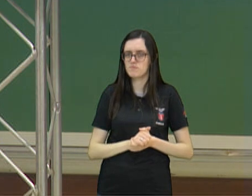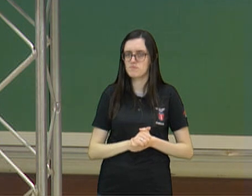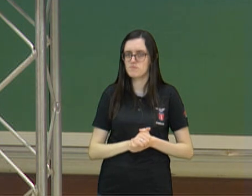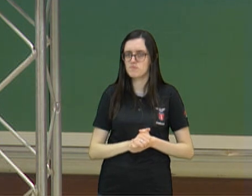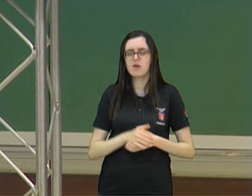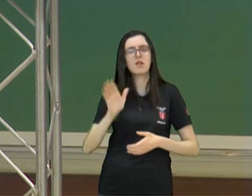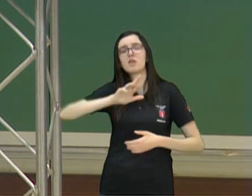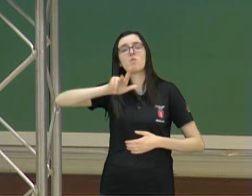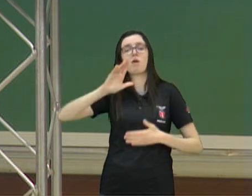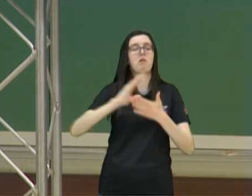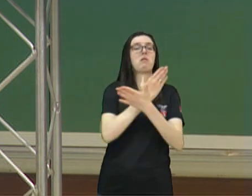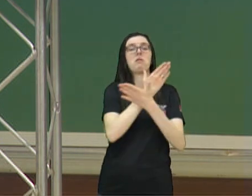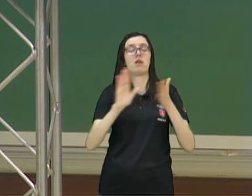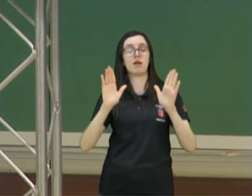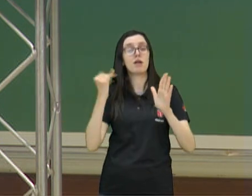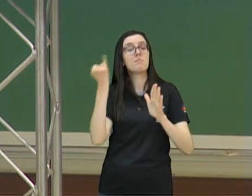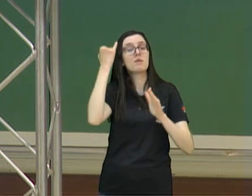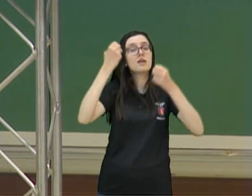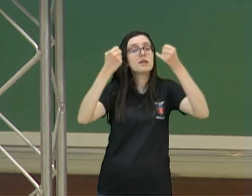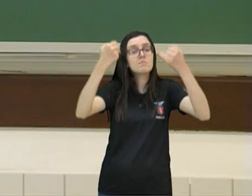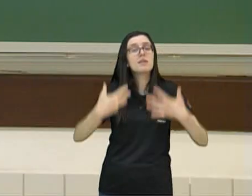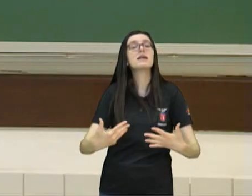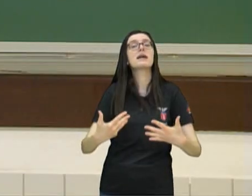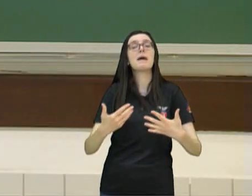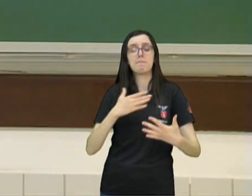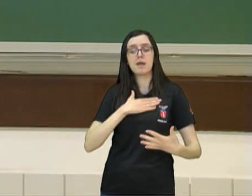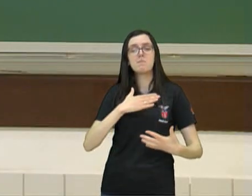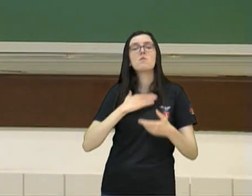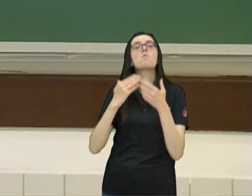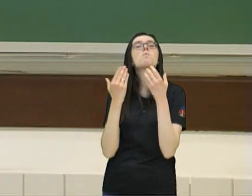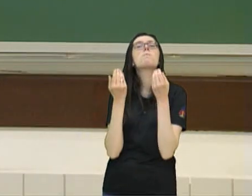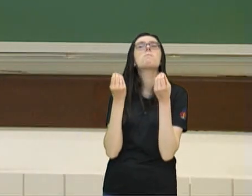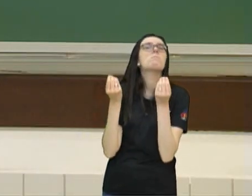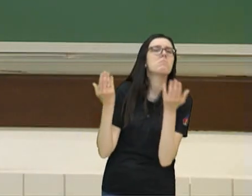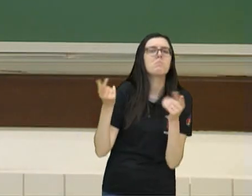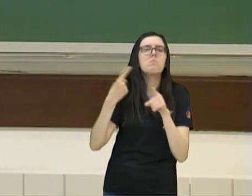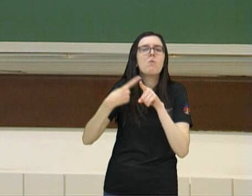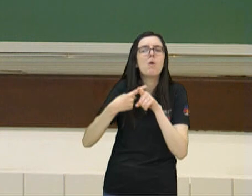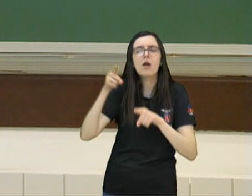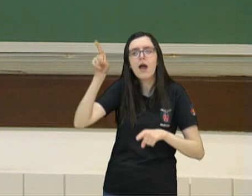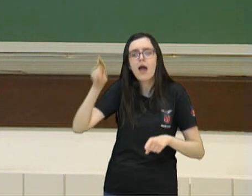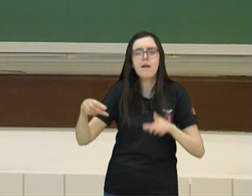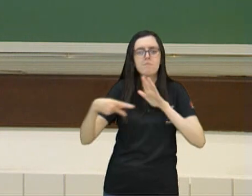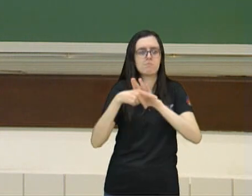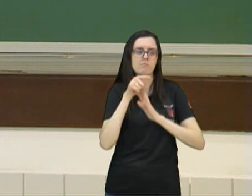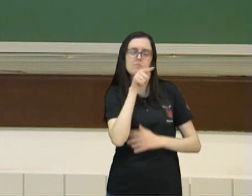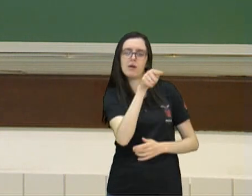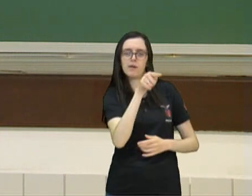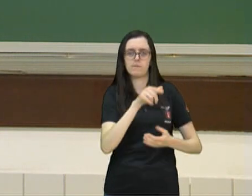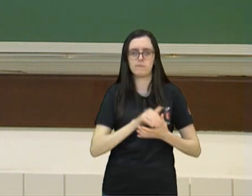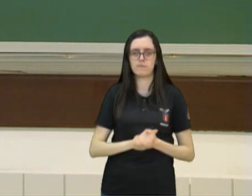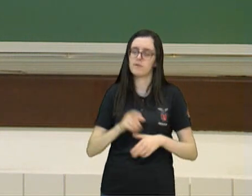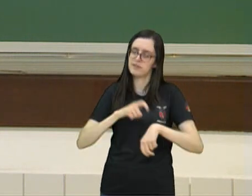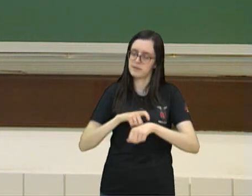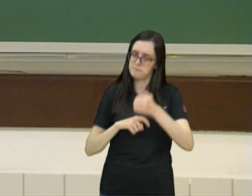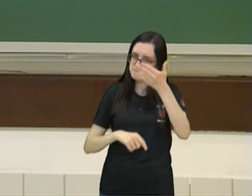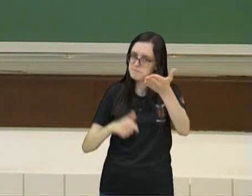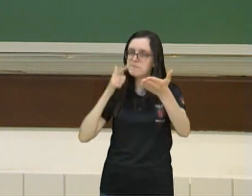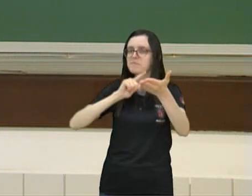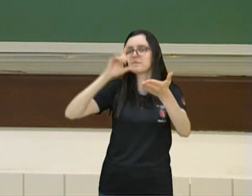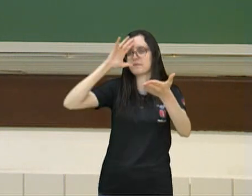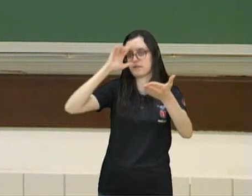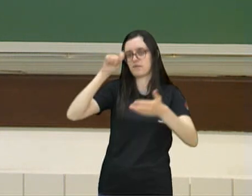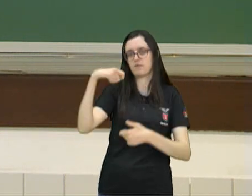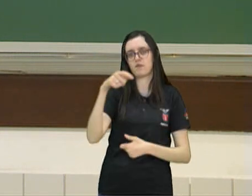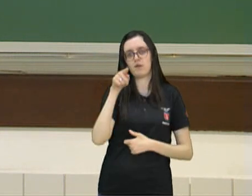qual classificação. Você vai ter que explicar porque faz parte daquela classificação. Um tempinho para você pensar